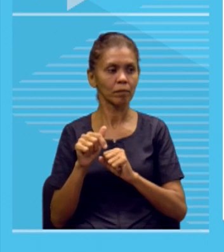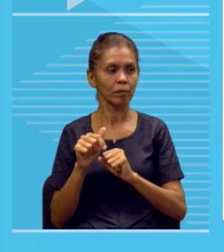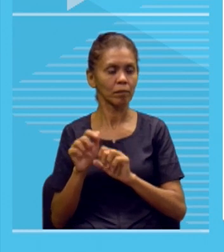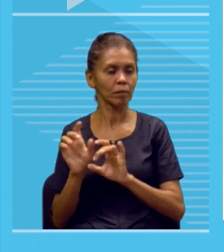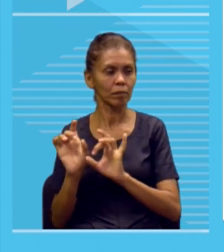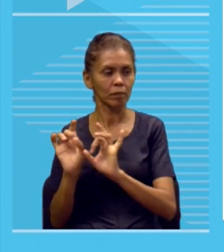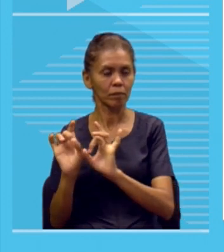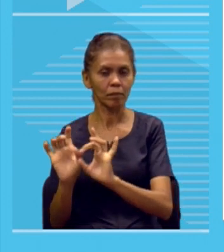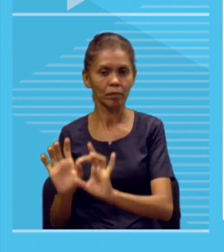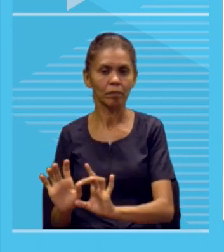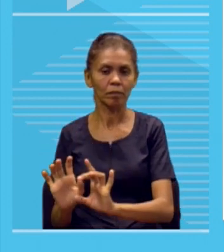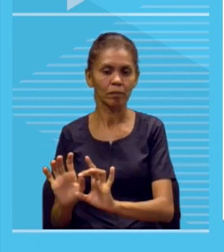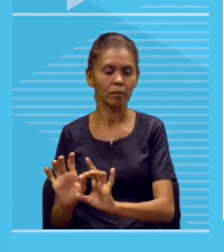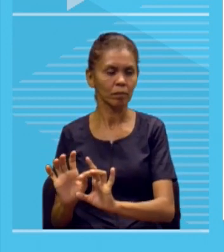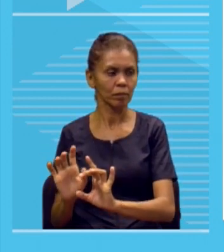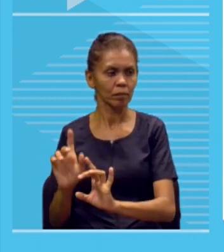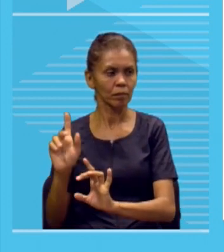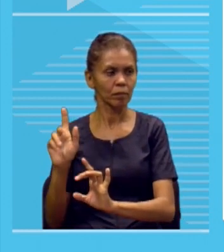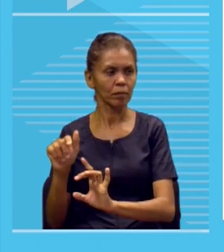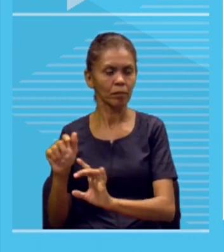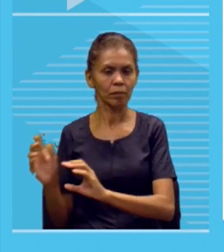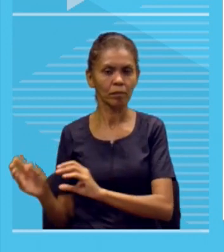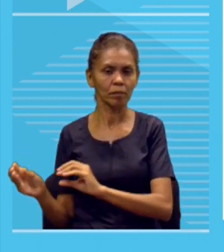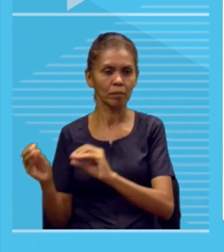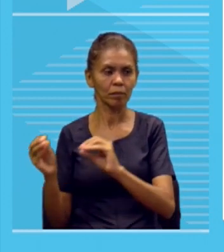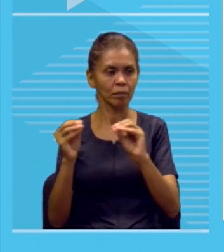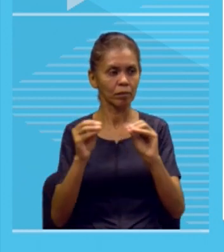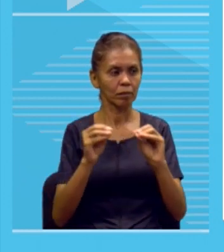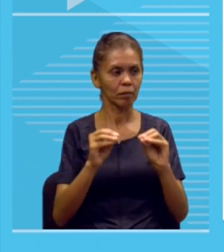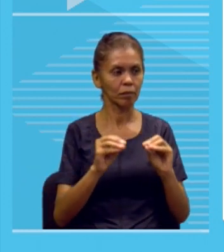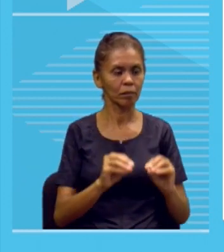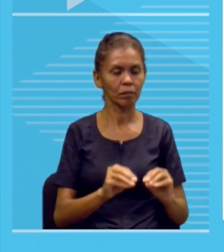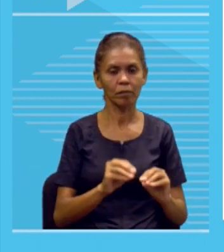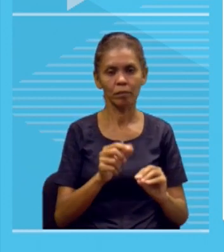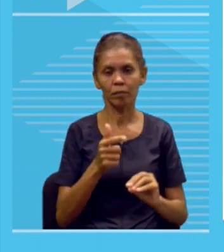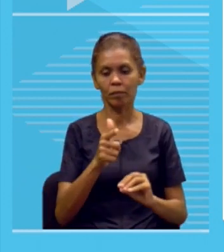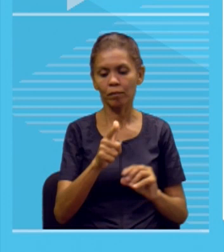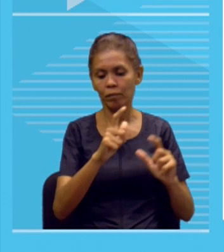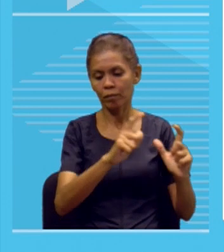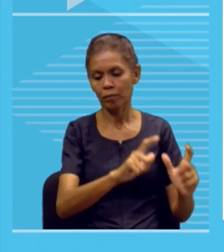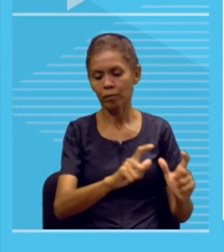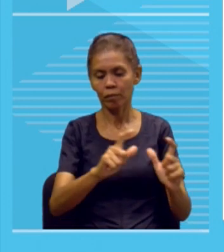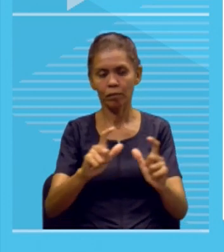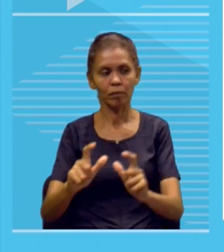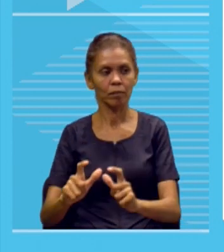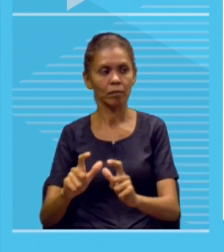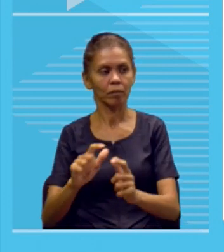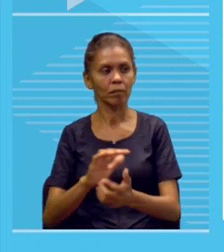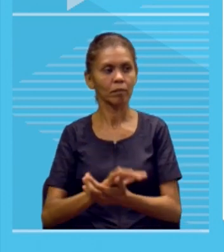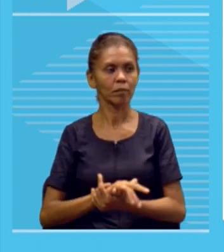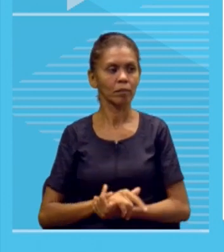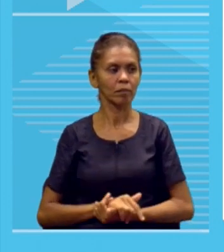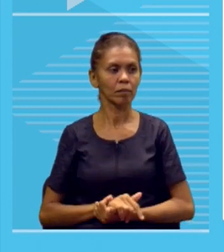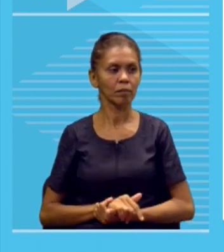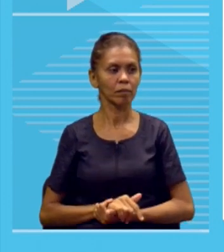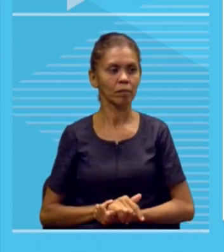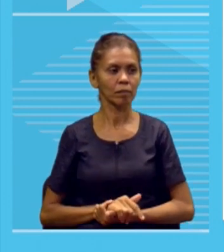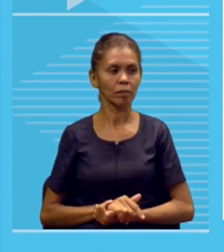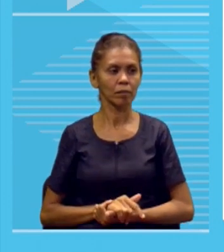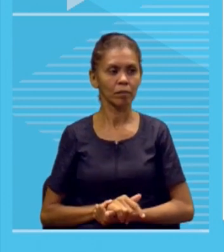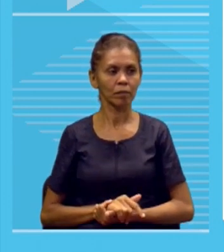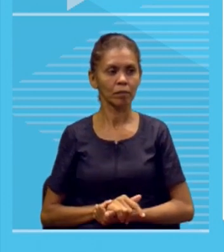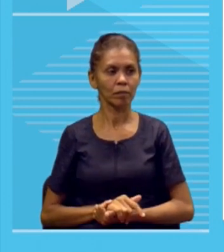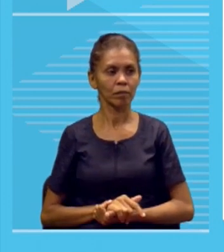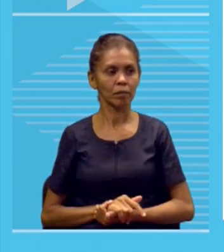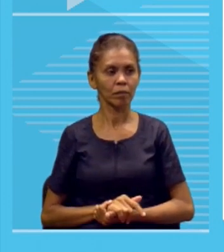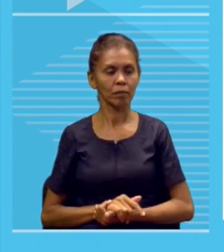se deslocaram para outras localidades, né? É porque essa ideia, a